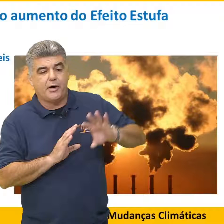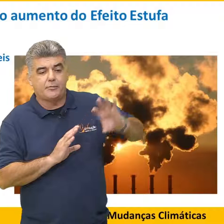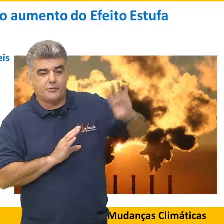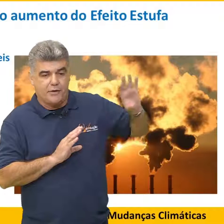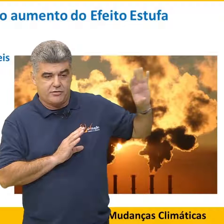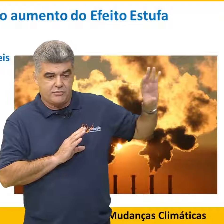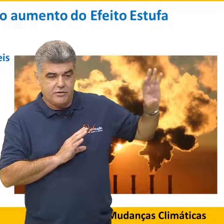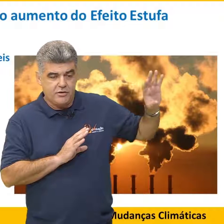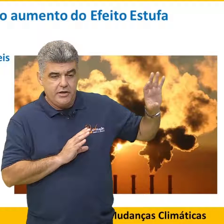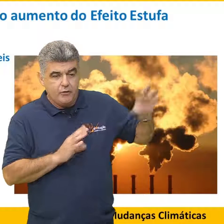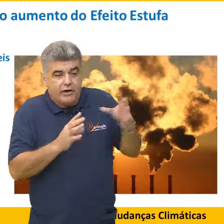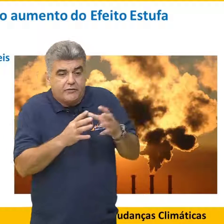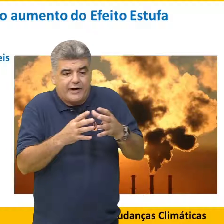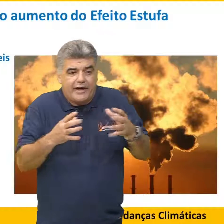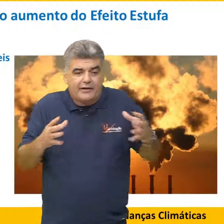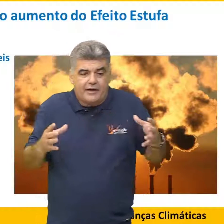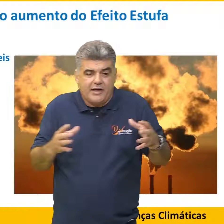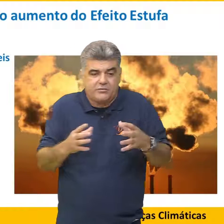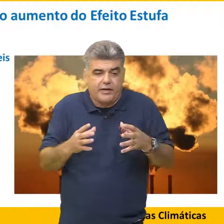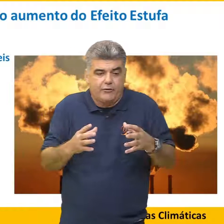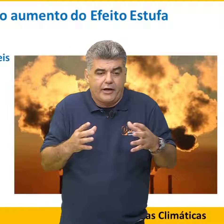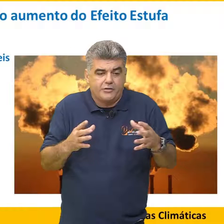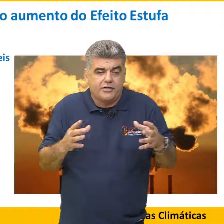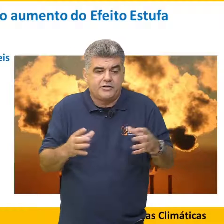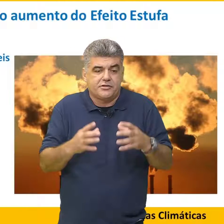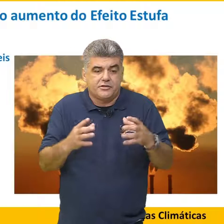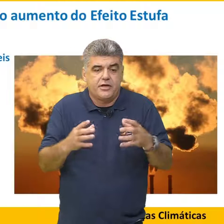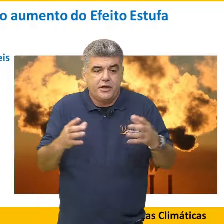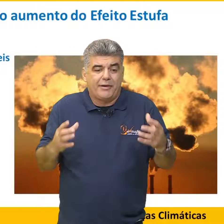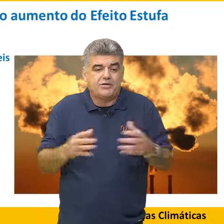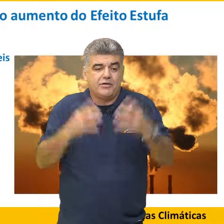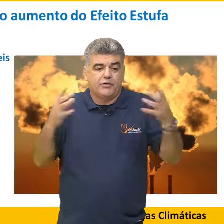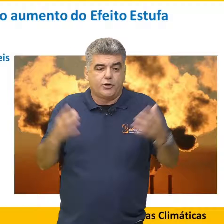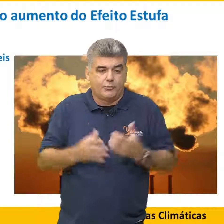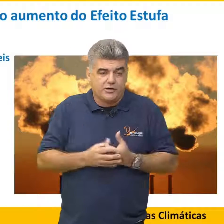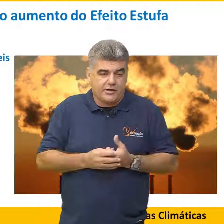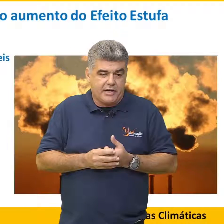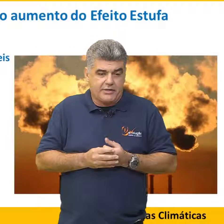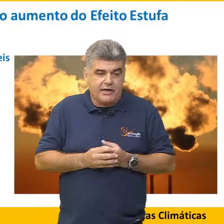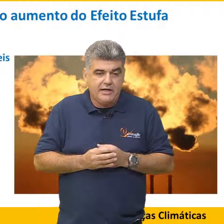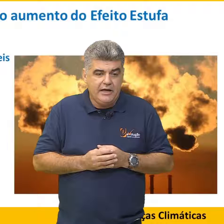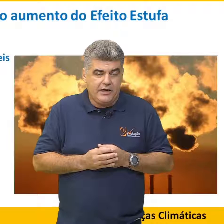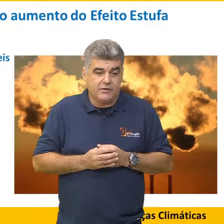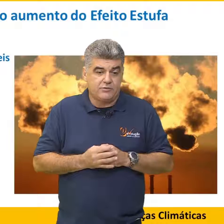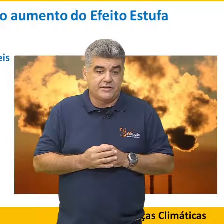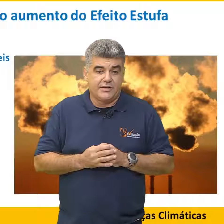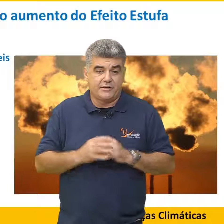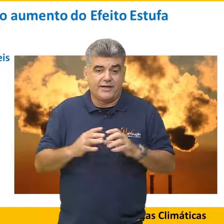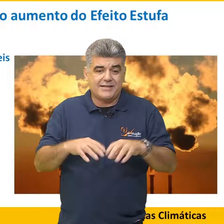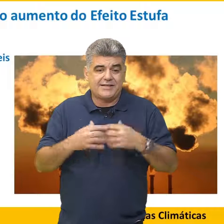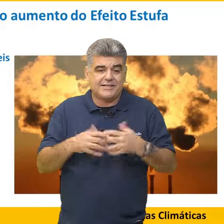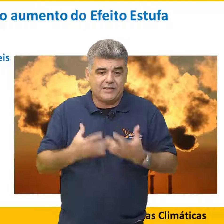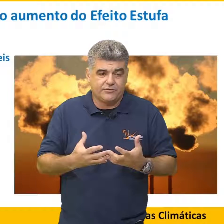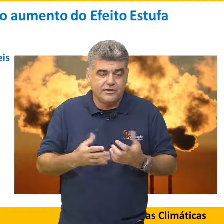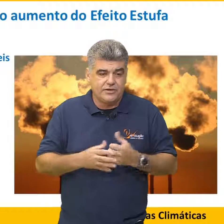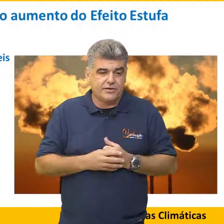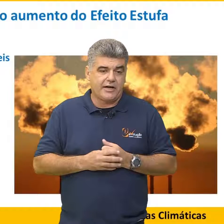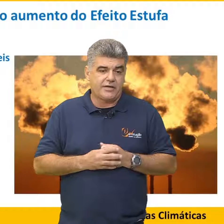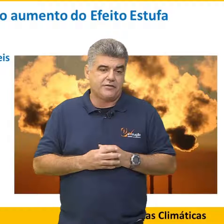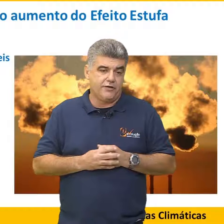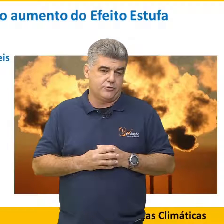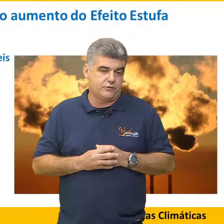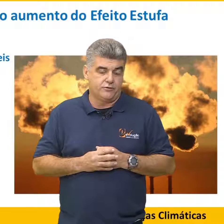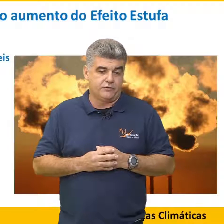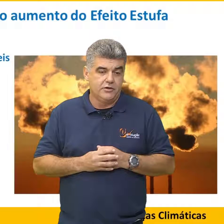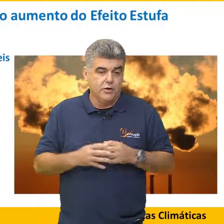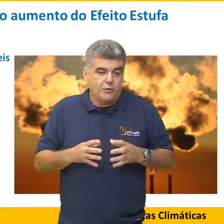se dissipar para o espaço. E o que vai acarretar isso daí? O que os cientistas imaginam que pode acarretar essa concentração excessiva de gás